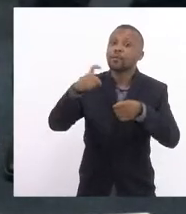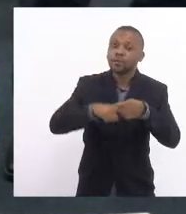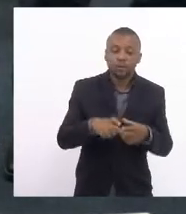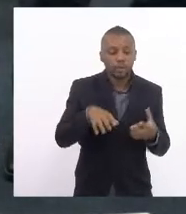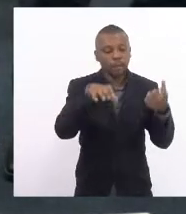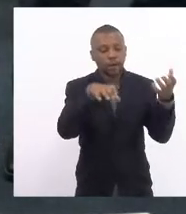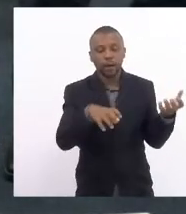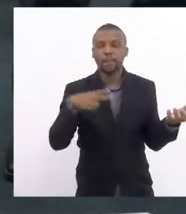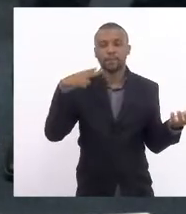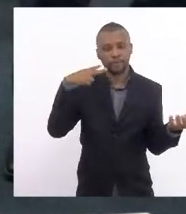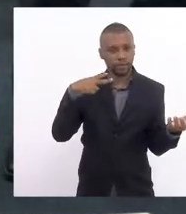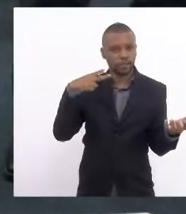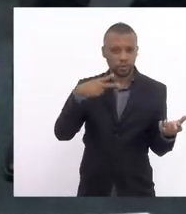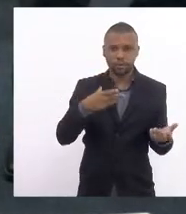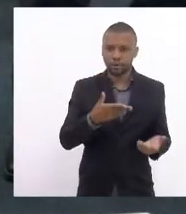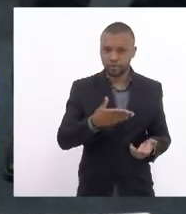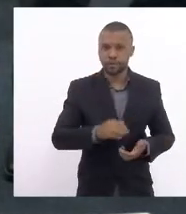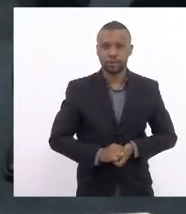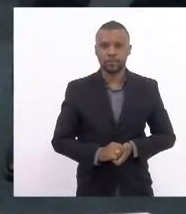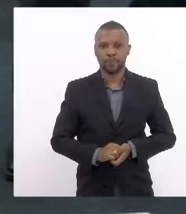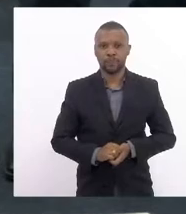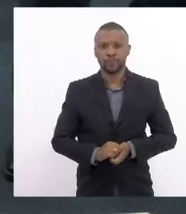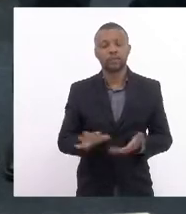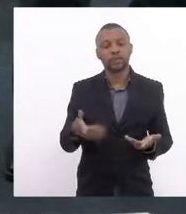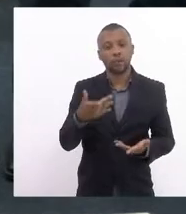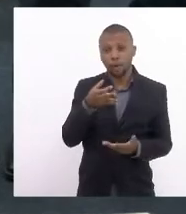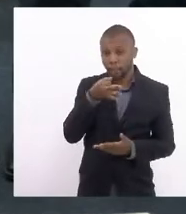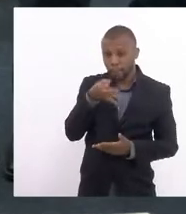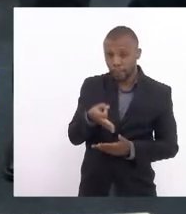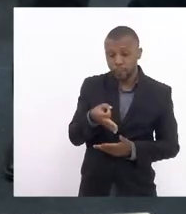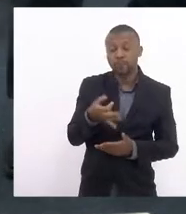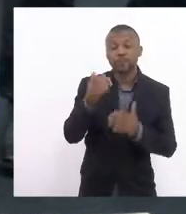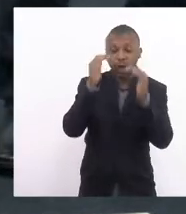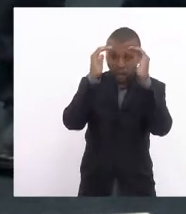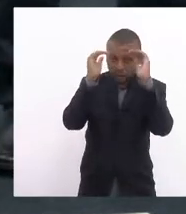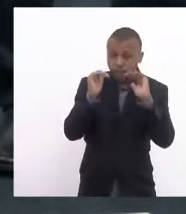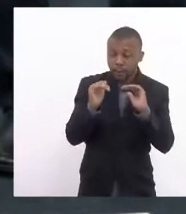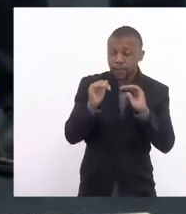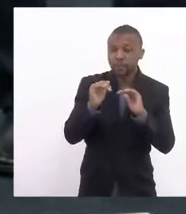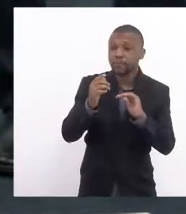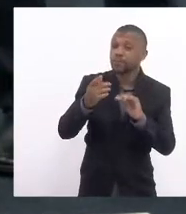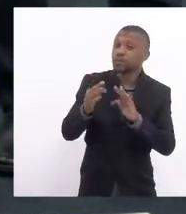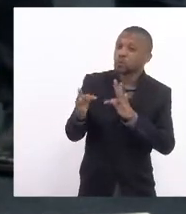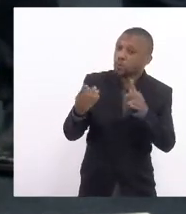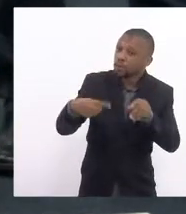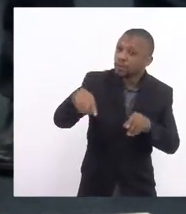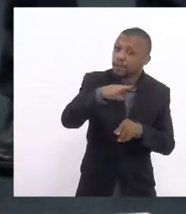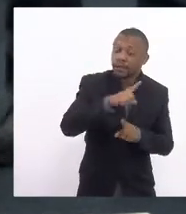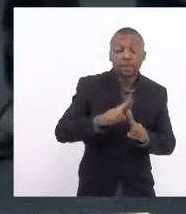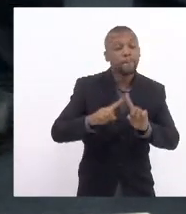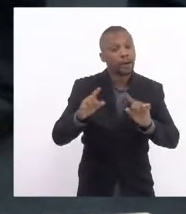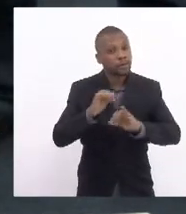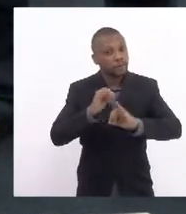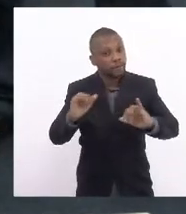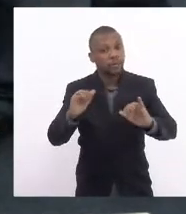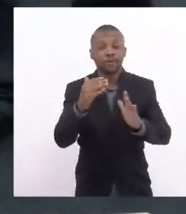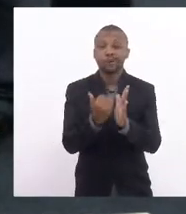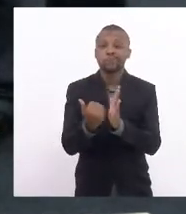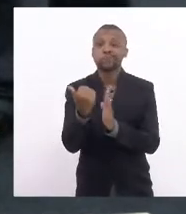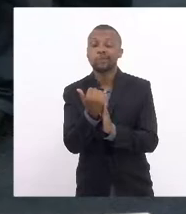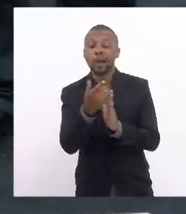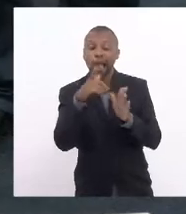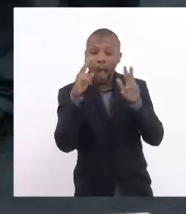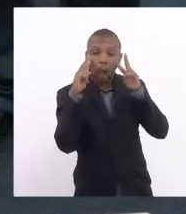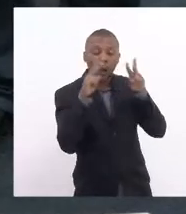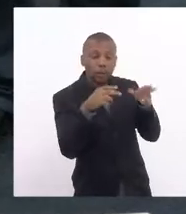de Vereadores. Então, esse é o meu ponto de vista, respeito o posicionamento de todos aqui, mas está sendo equivocado tombar algo que já